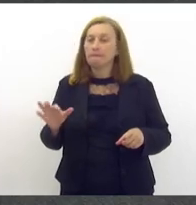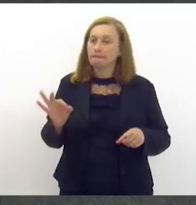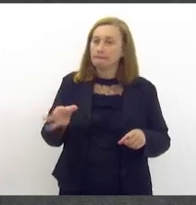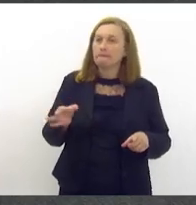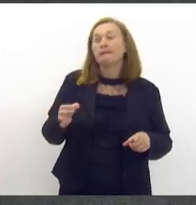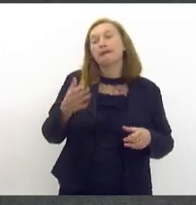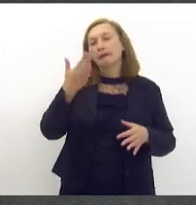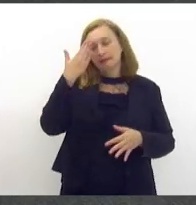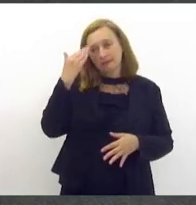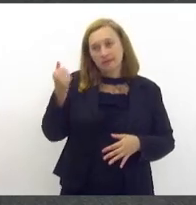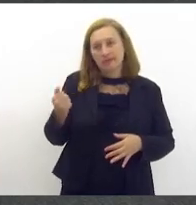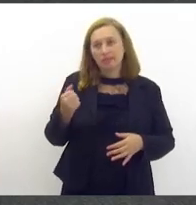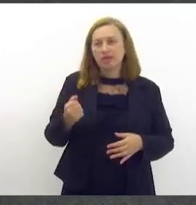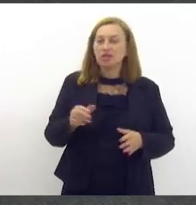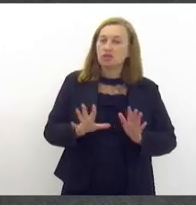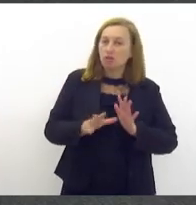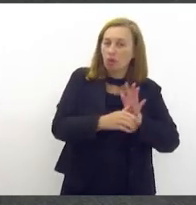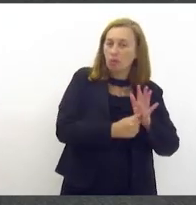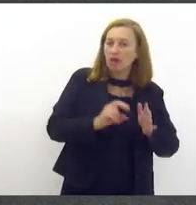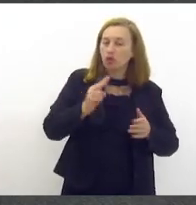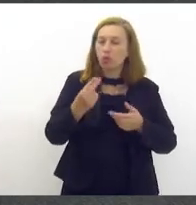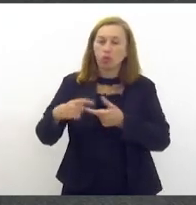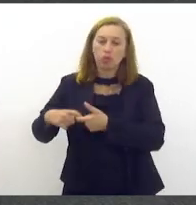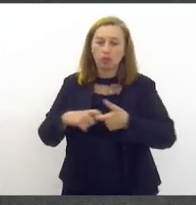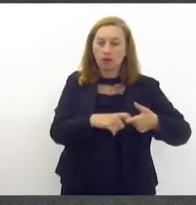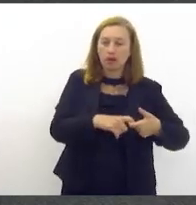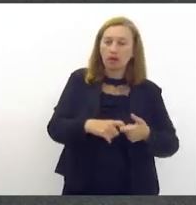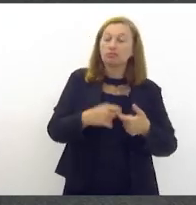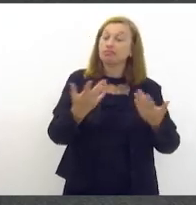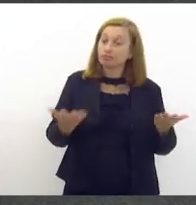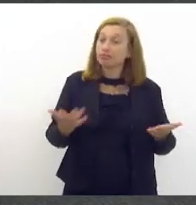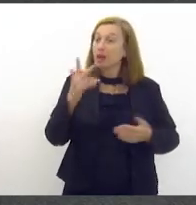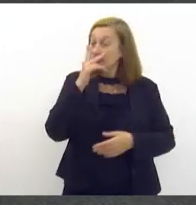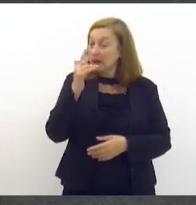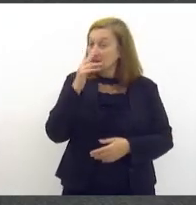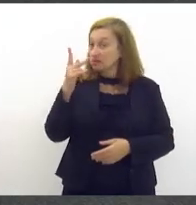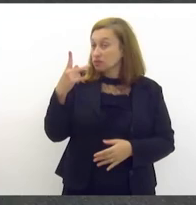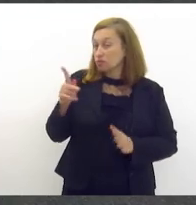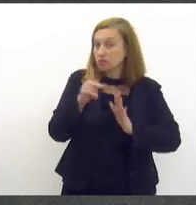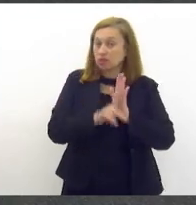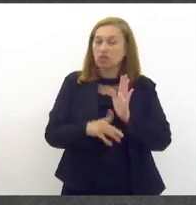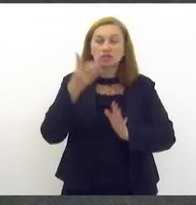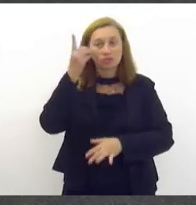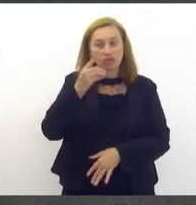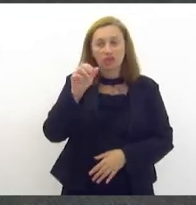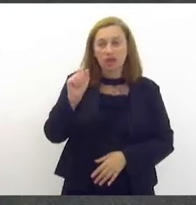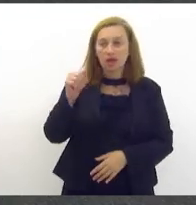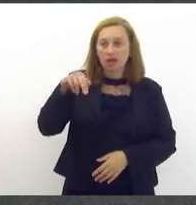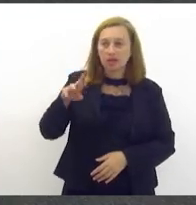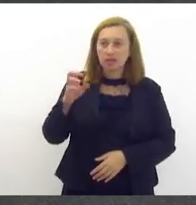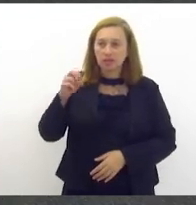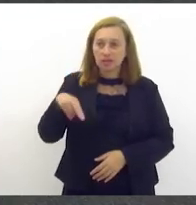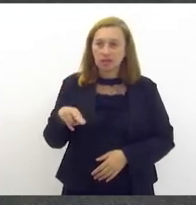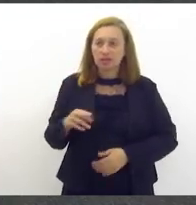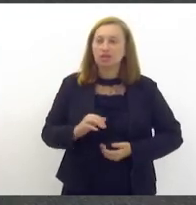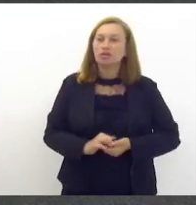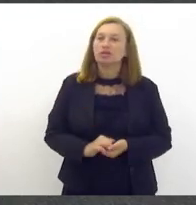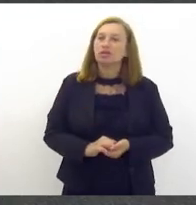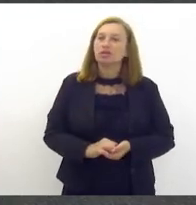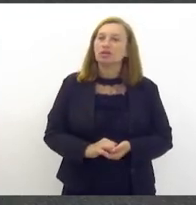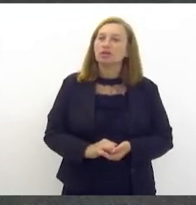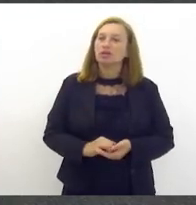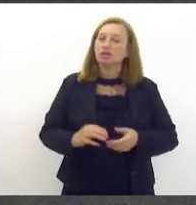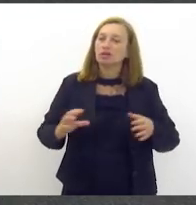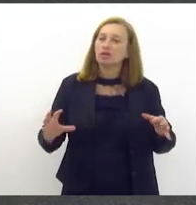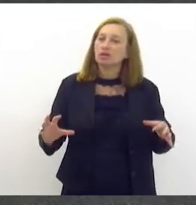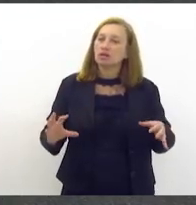ou foi rebocado, onde é que ele foi parar. Então, me parece que o seu projeto, deputado Anderson, tenta conciliar